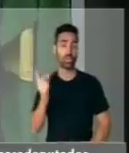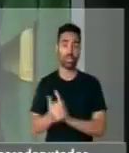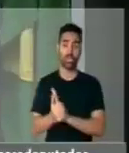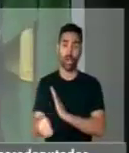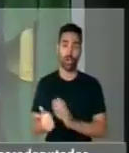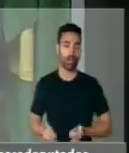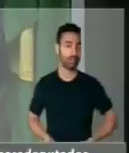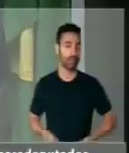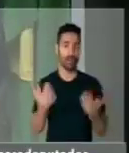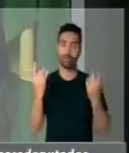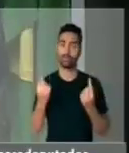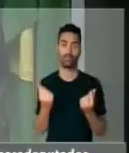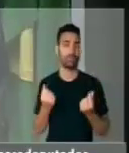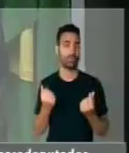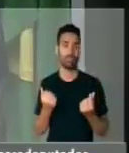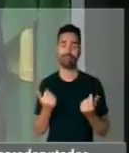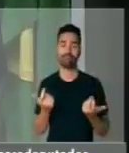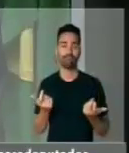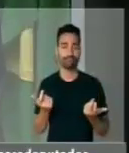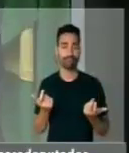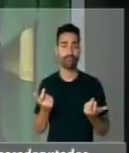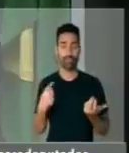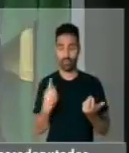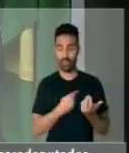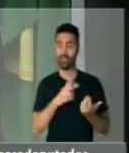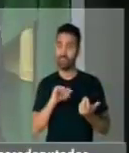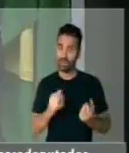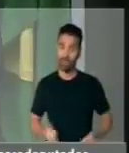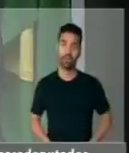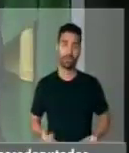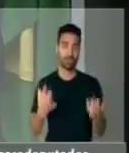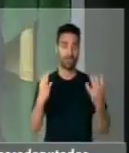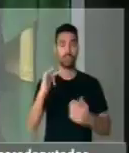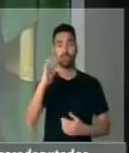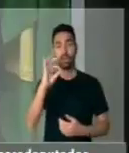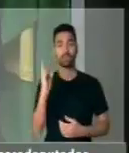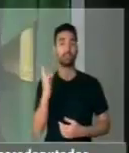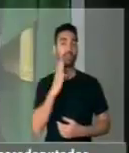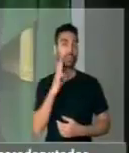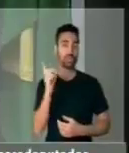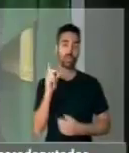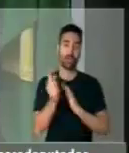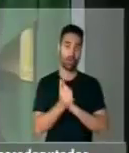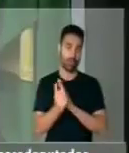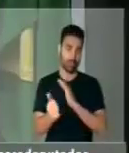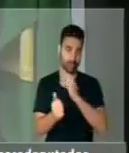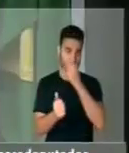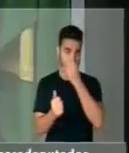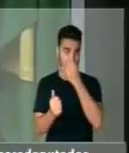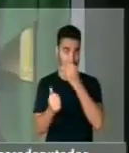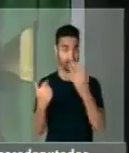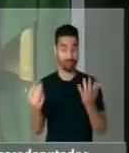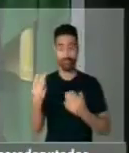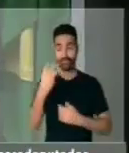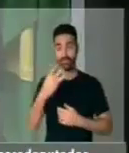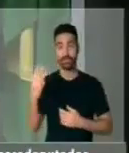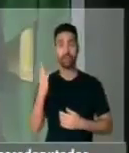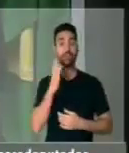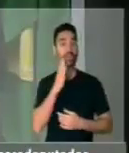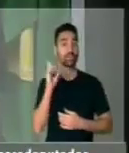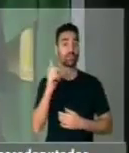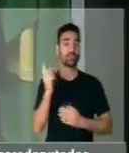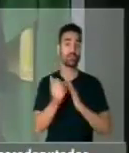eles gastaram. E nós vamos gastar 10 bilhões de dólares, ou seja, 33 bilhões de